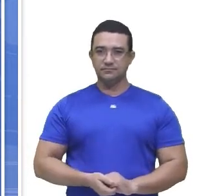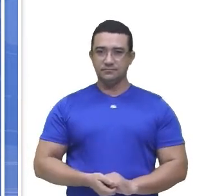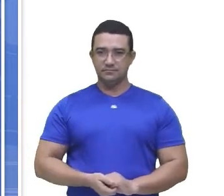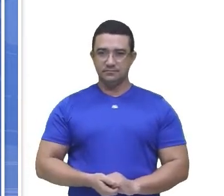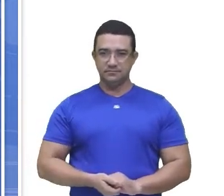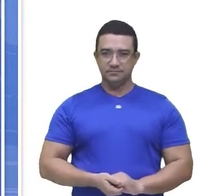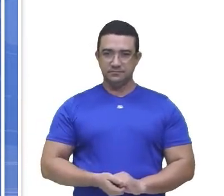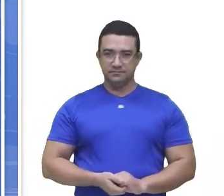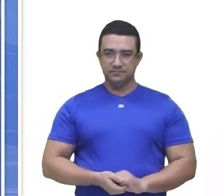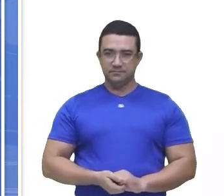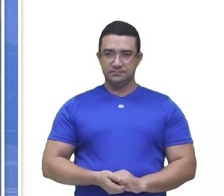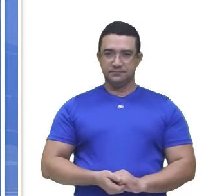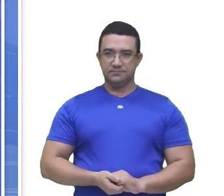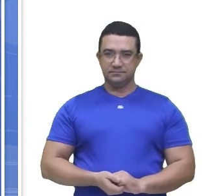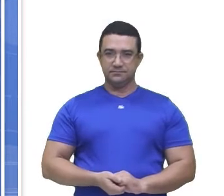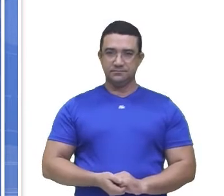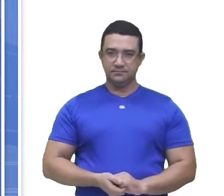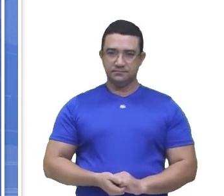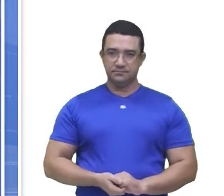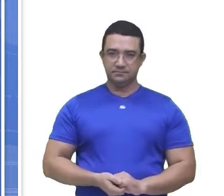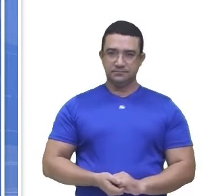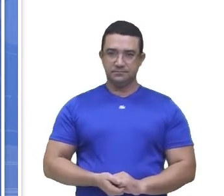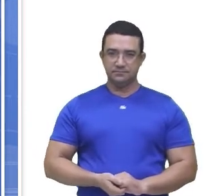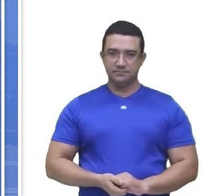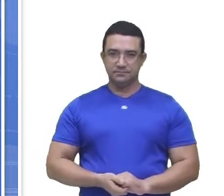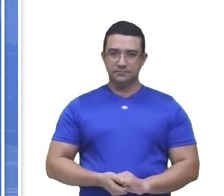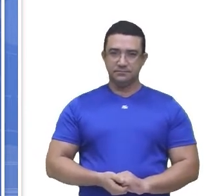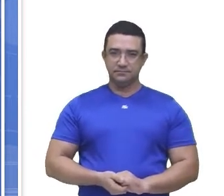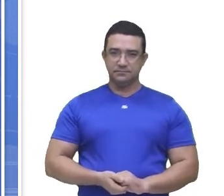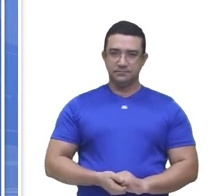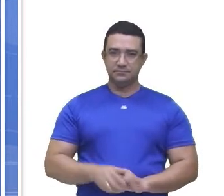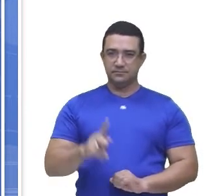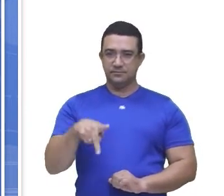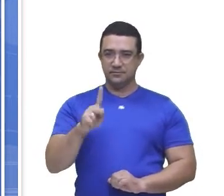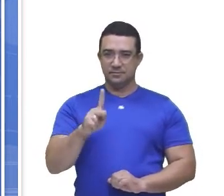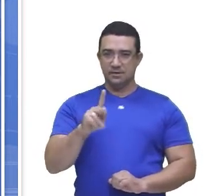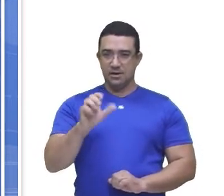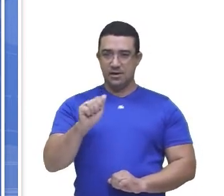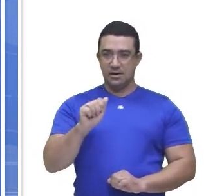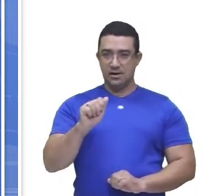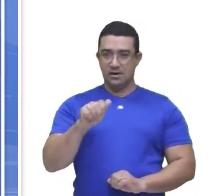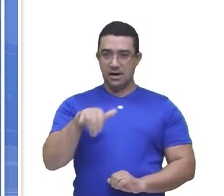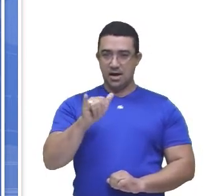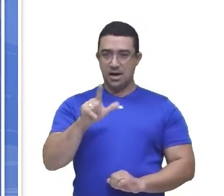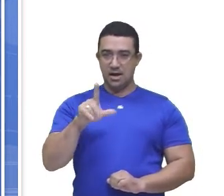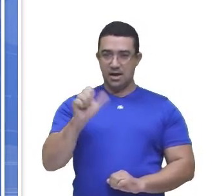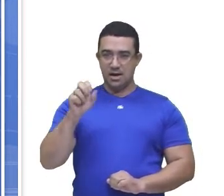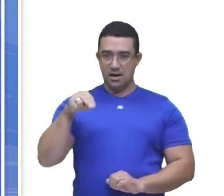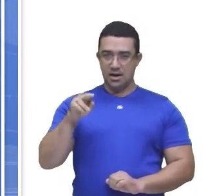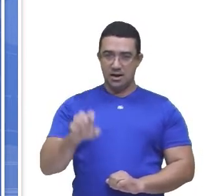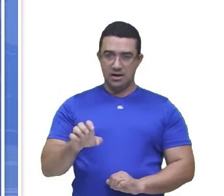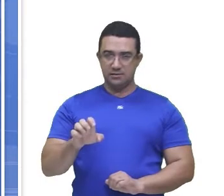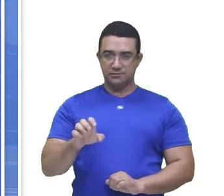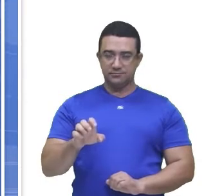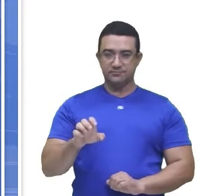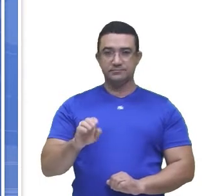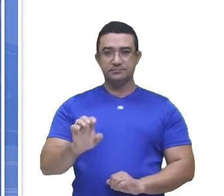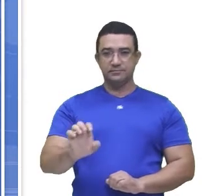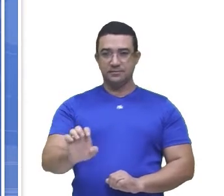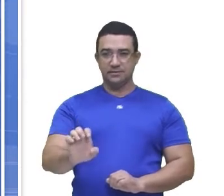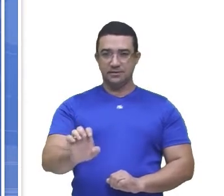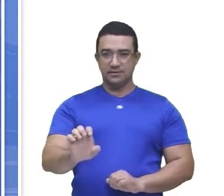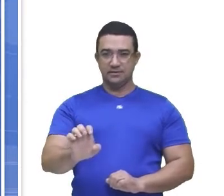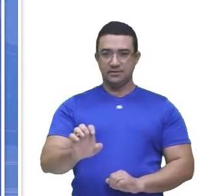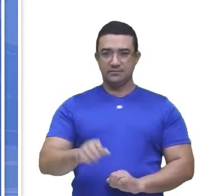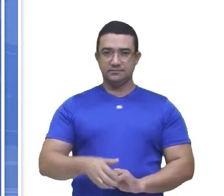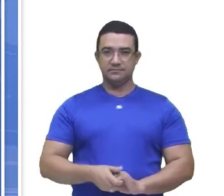E. Muito bem pela sua análise, cara colega. A Cailane, da Escola Sebastiana Braga,